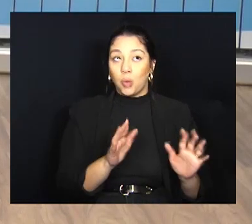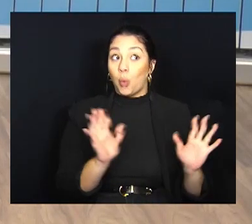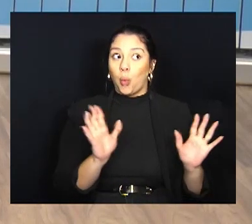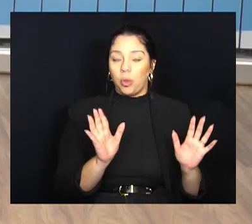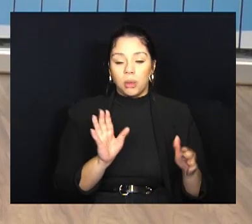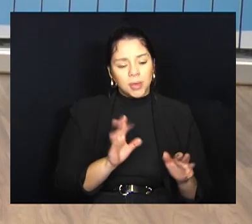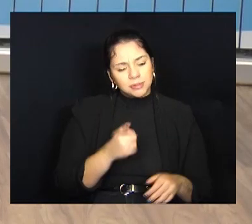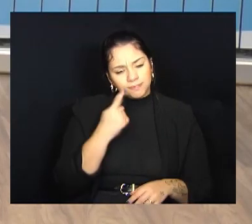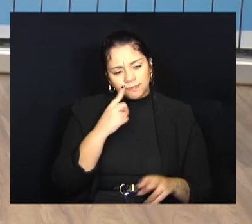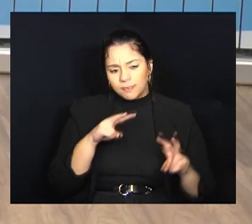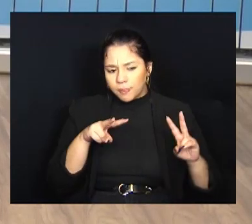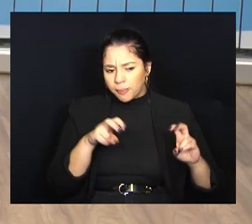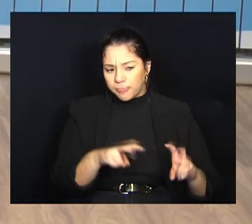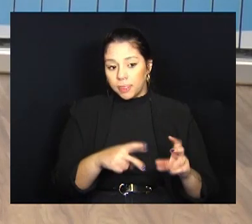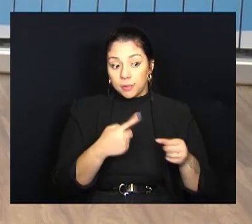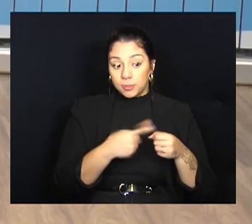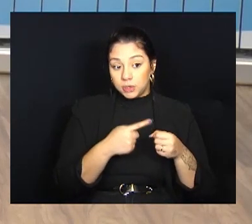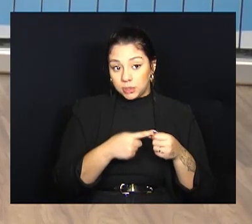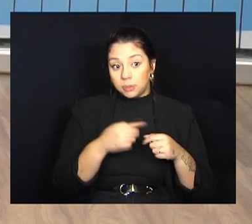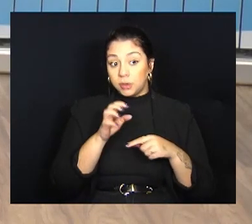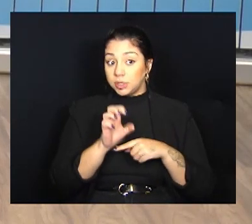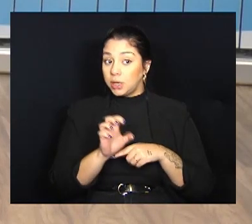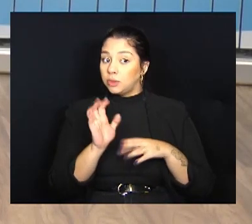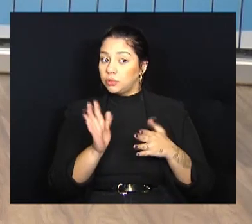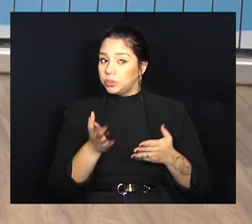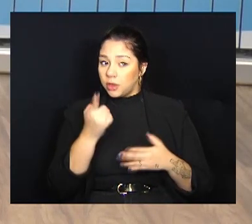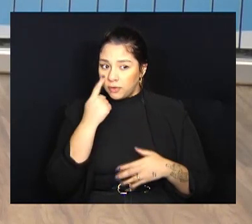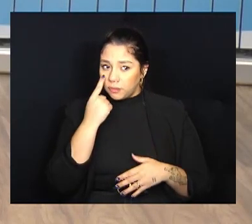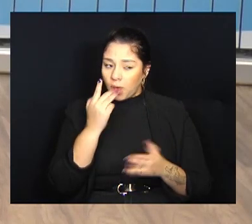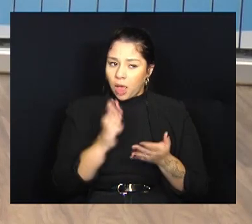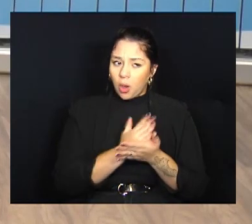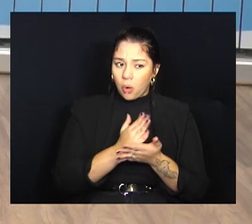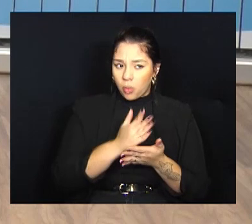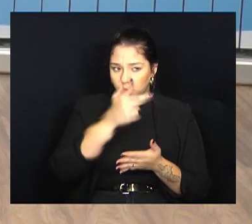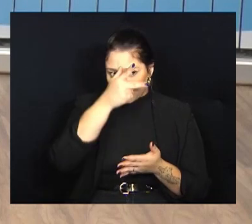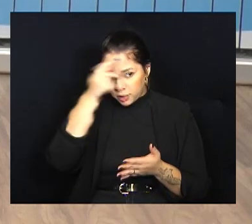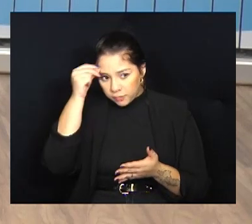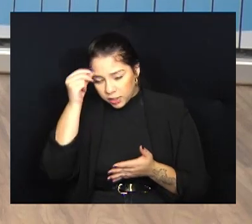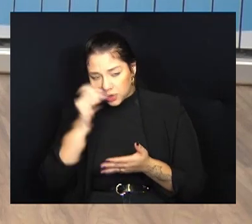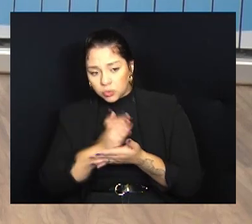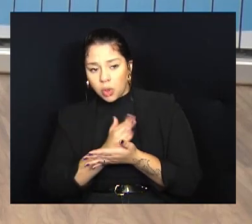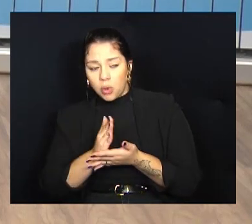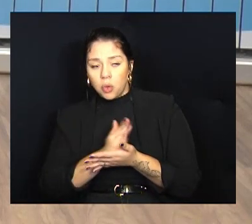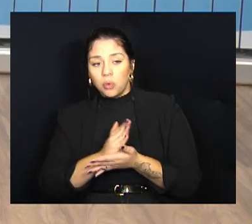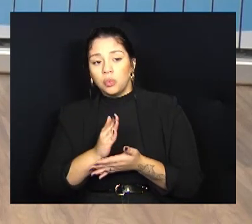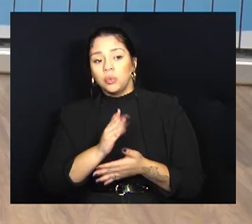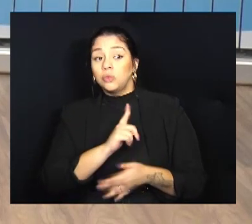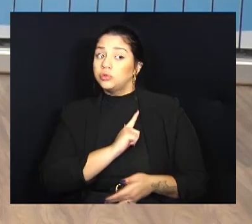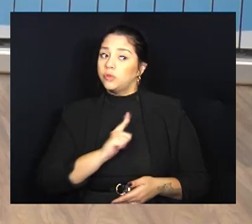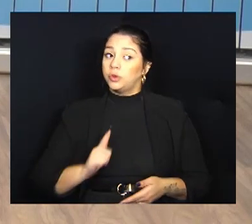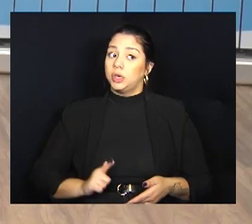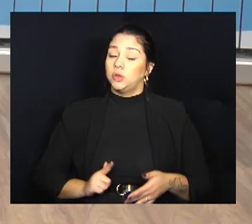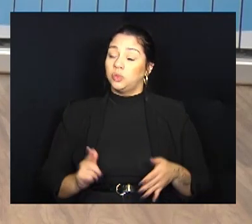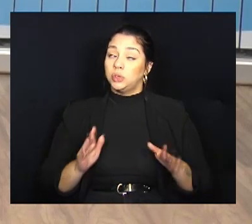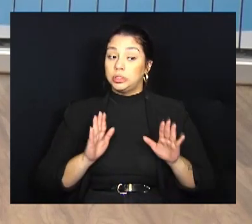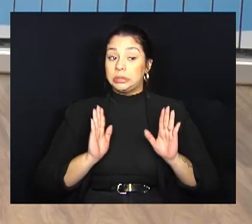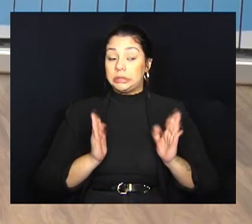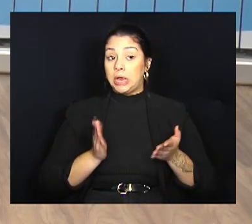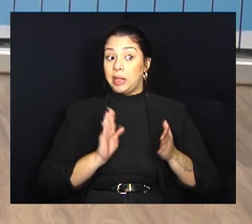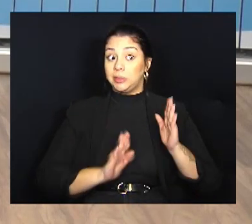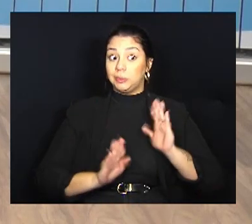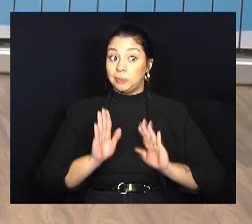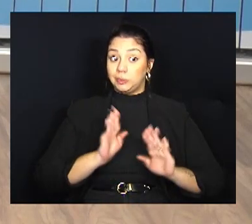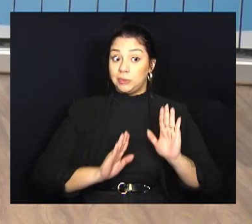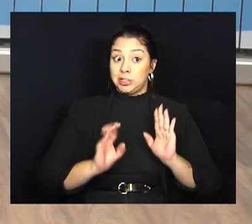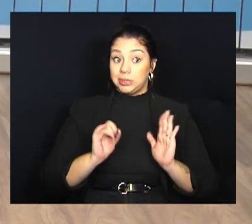municípios, para os estados, a gente já está vendo alguns prefeitos, alguns governadores receosos com a possível